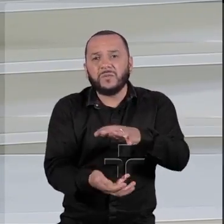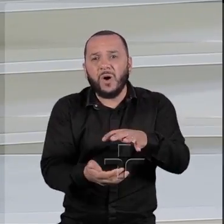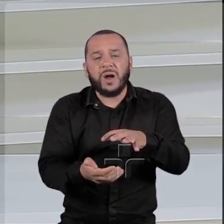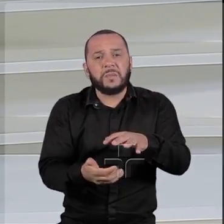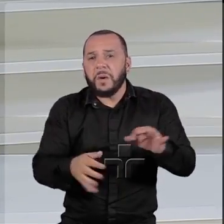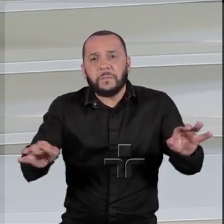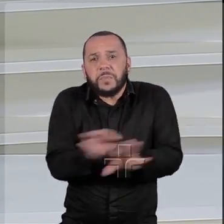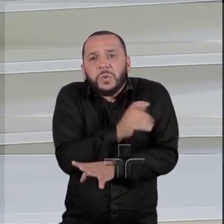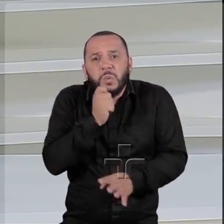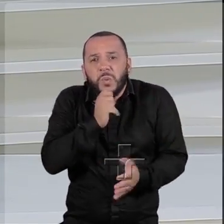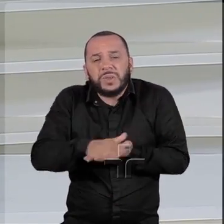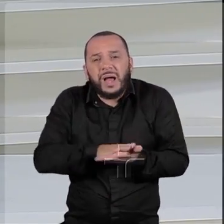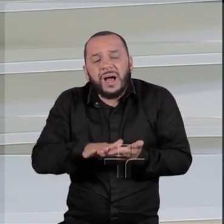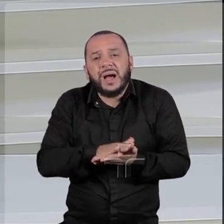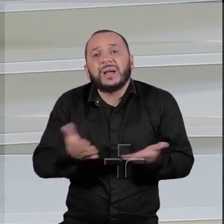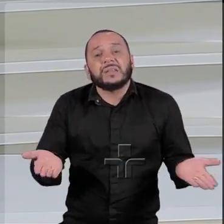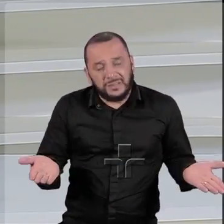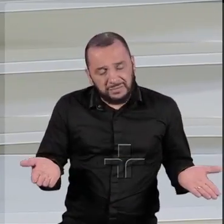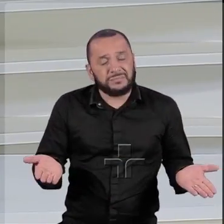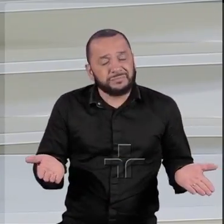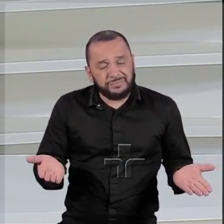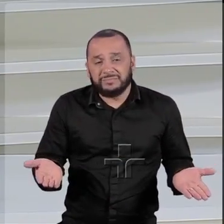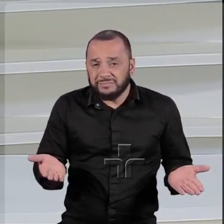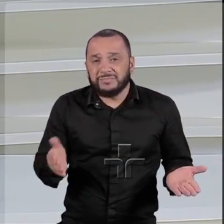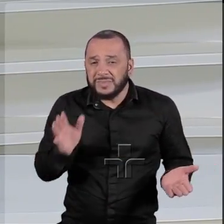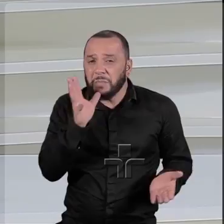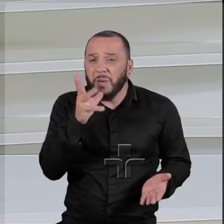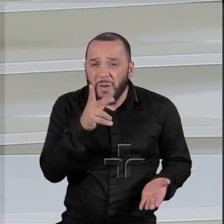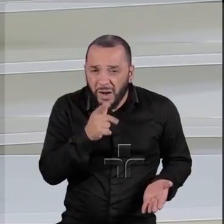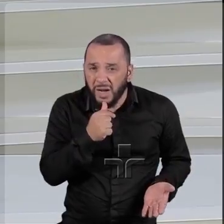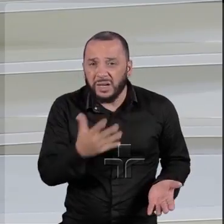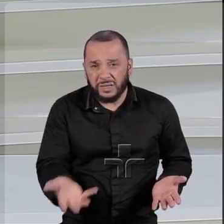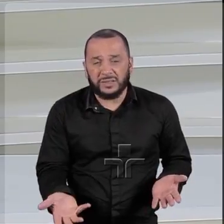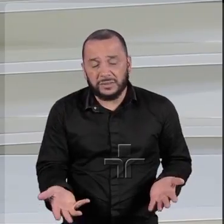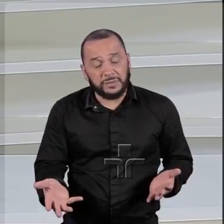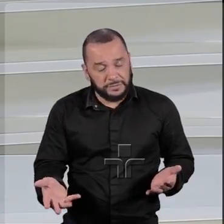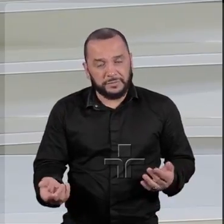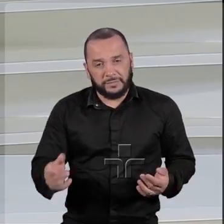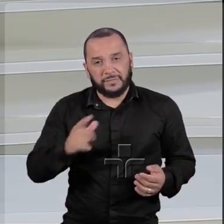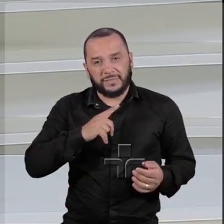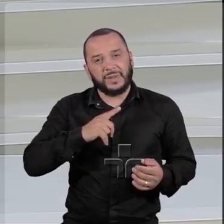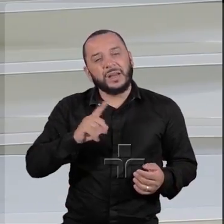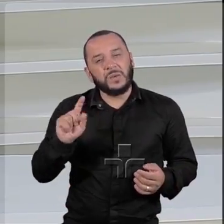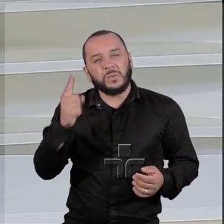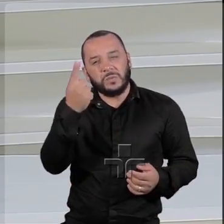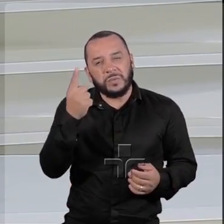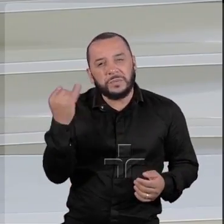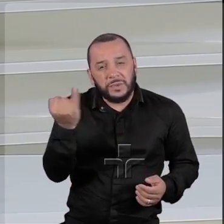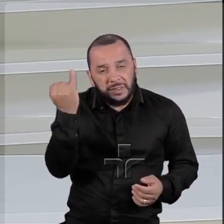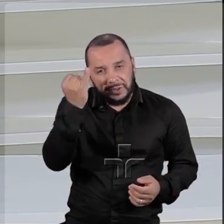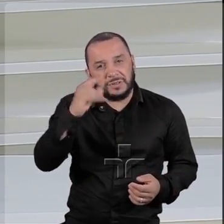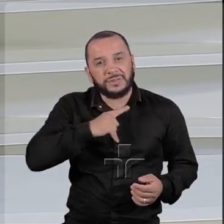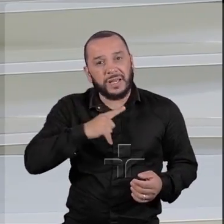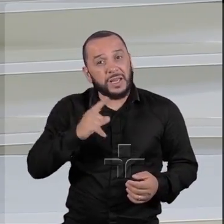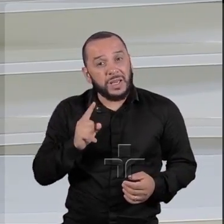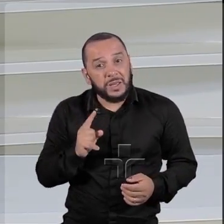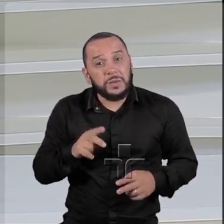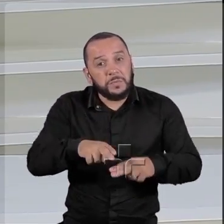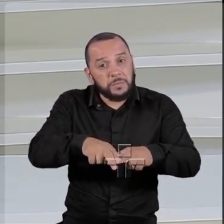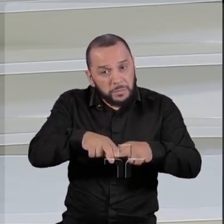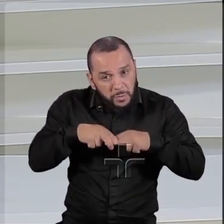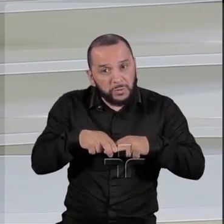E há um fato adicional, que aí eu queria adicionar politicamente. Há uma razão material para